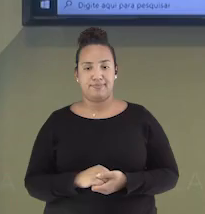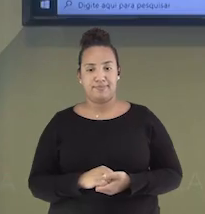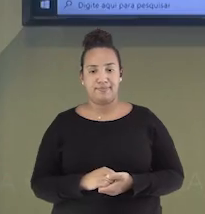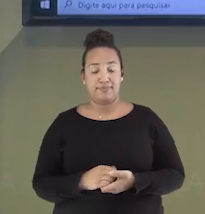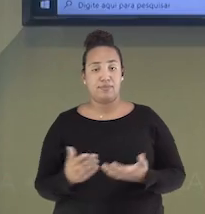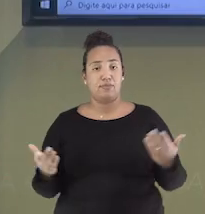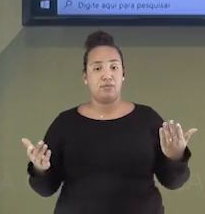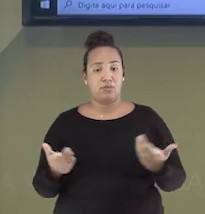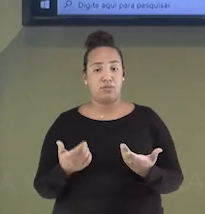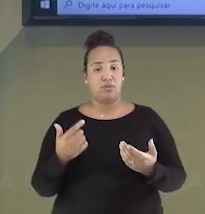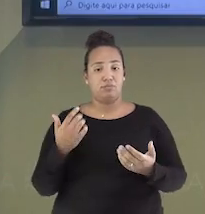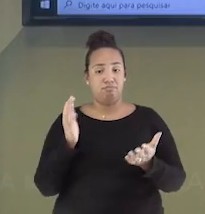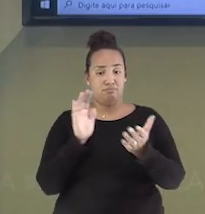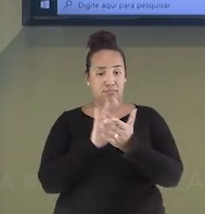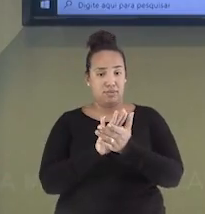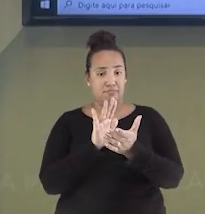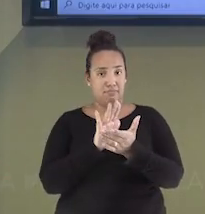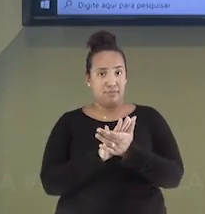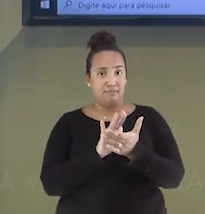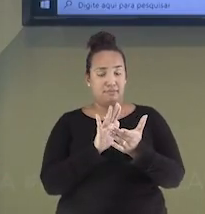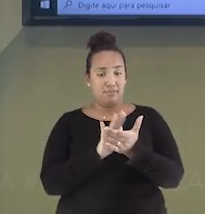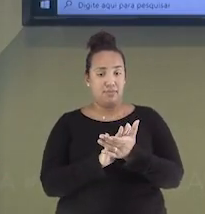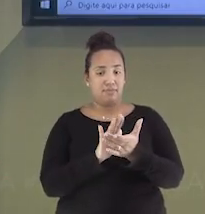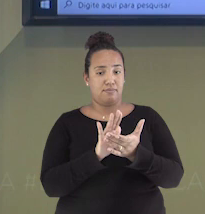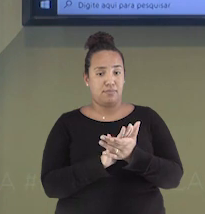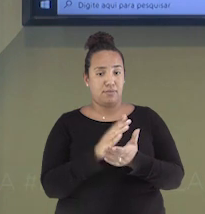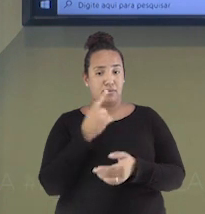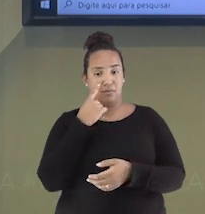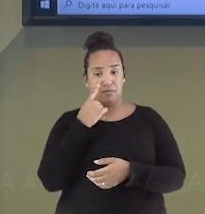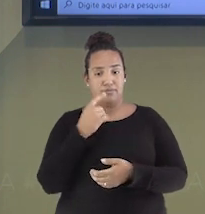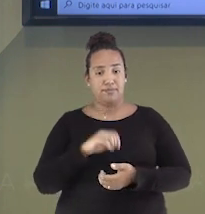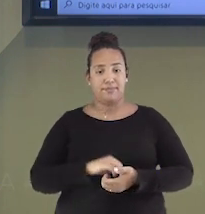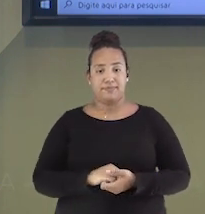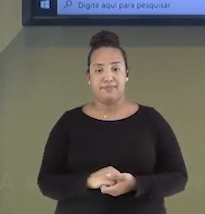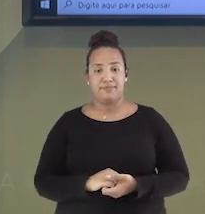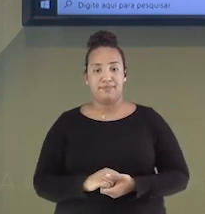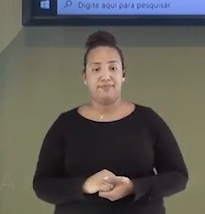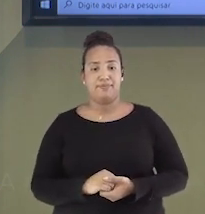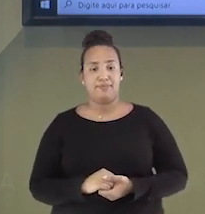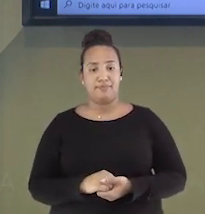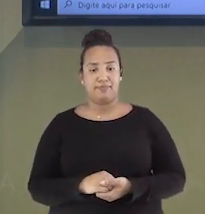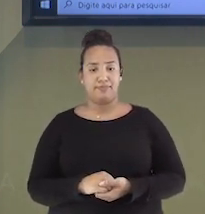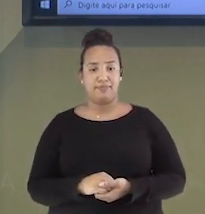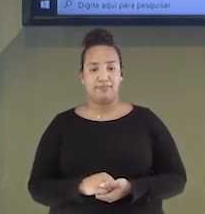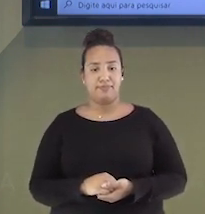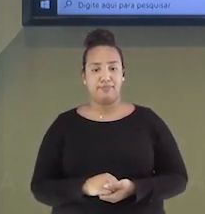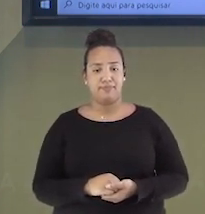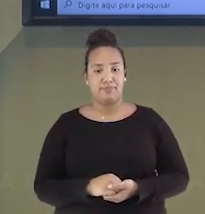agora a gente vai bater palmas acompanhando as batidas do metrô